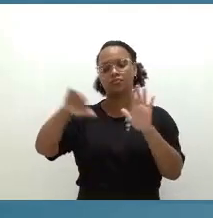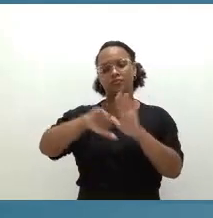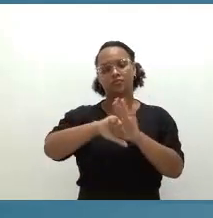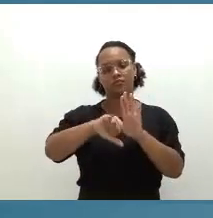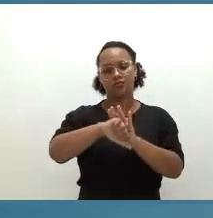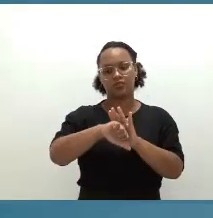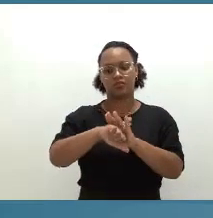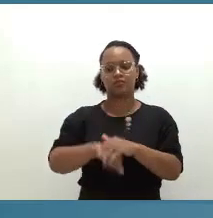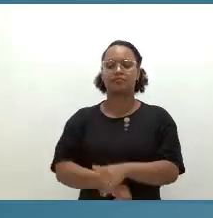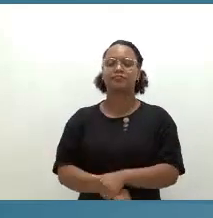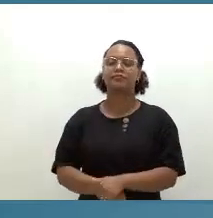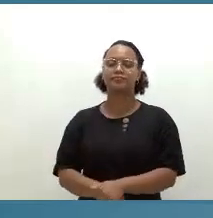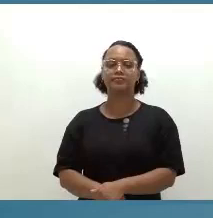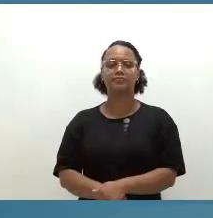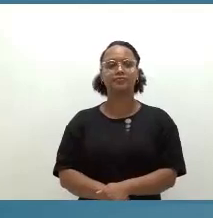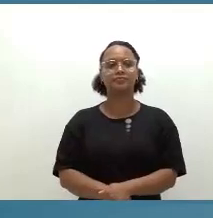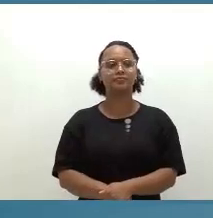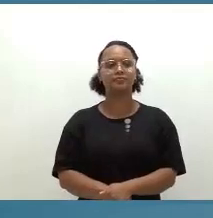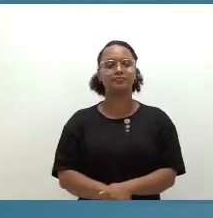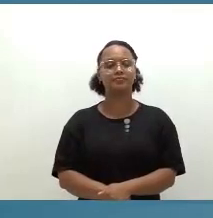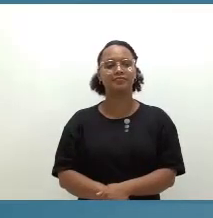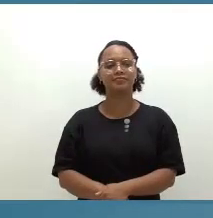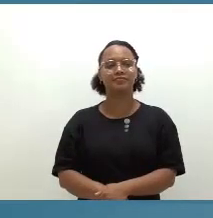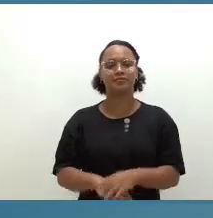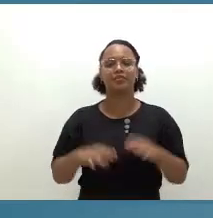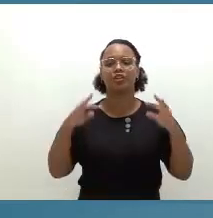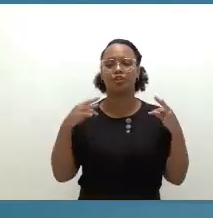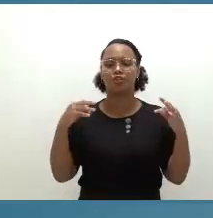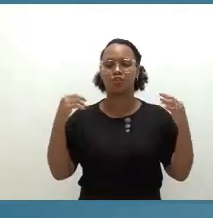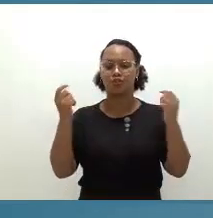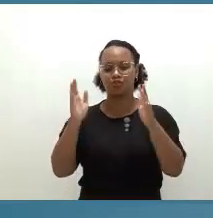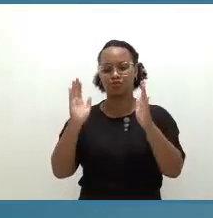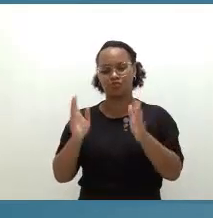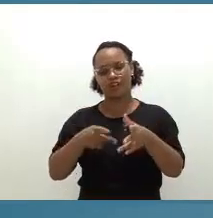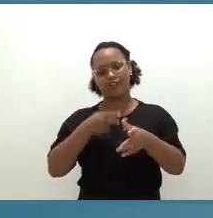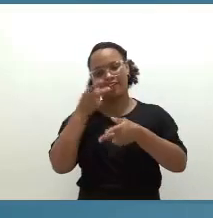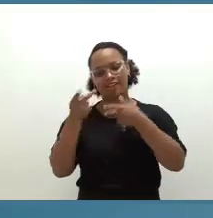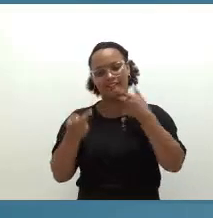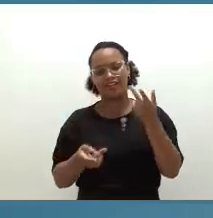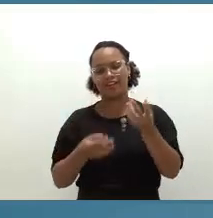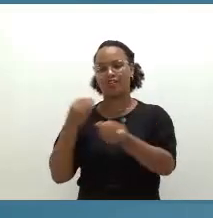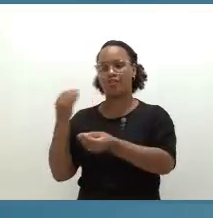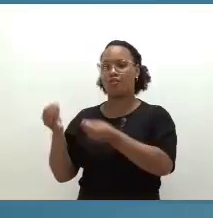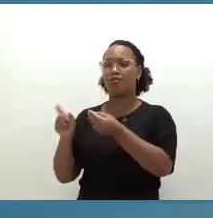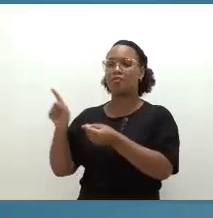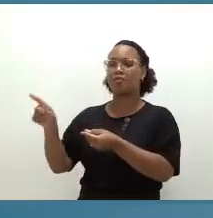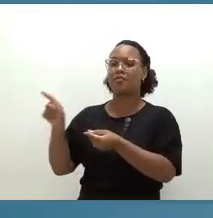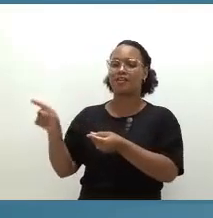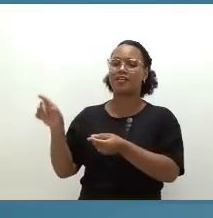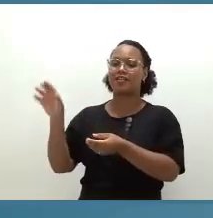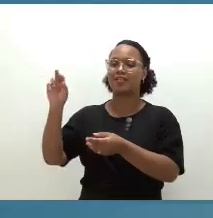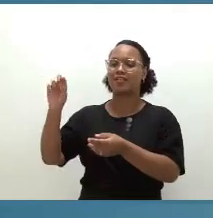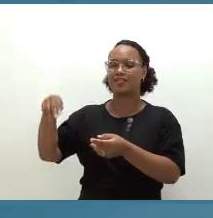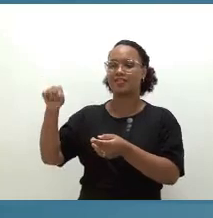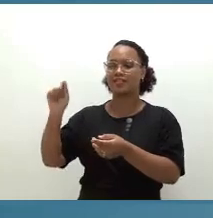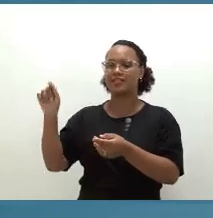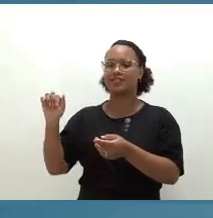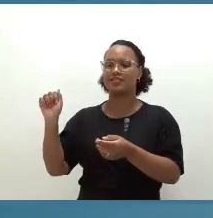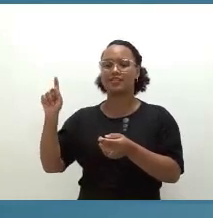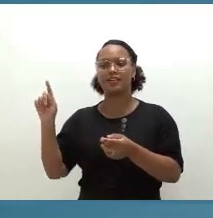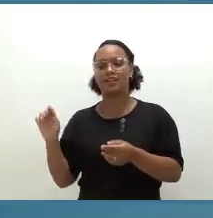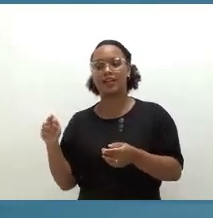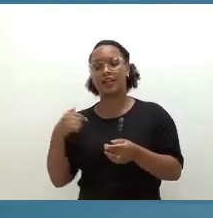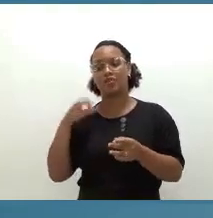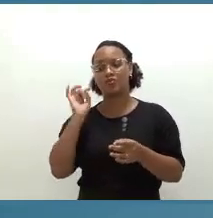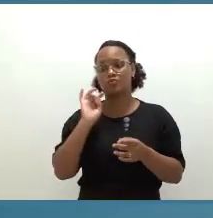Todos já falavam sobre ela, agora só reforçando, é só dizer que Sua Excelência irá fazer